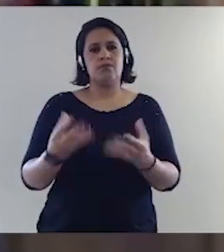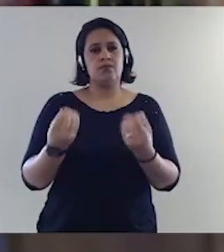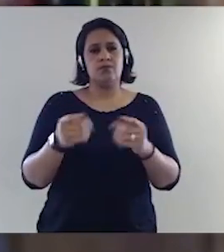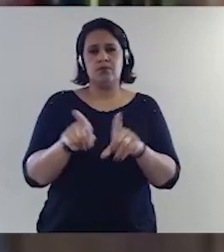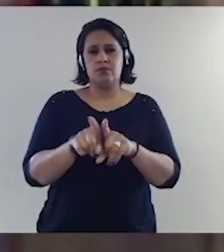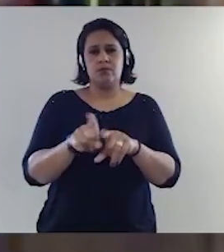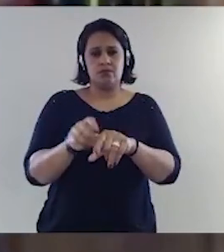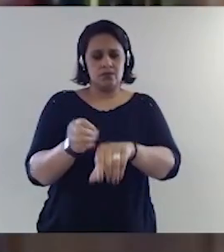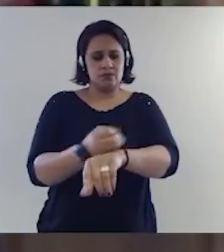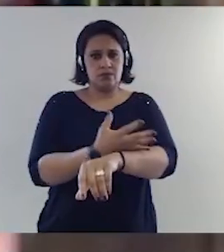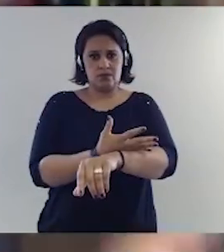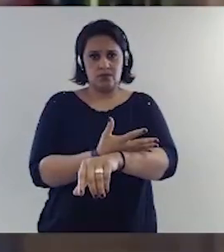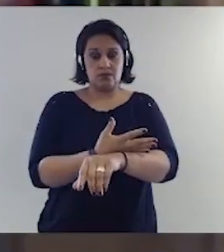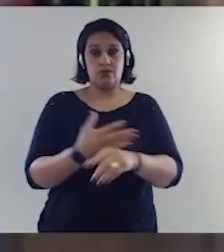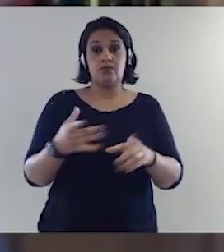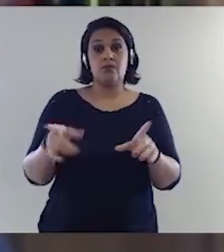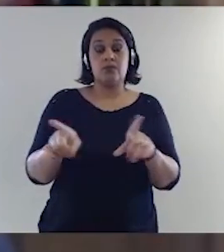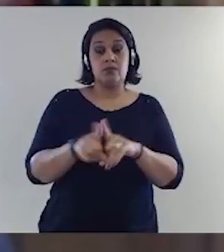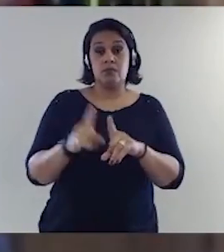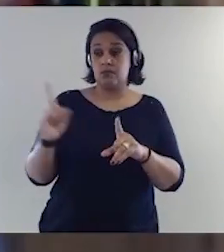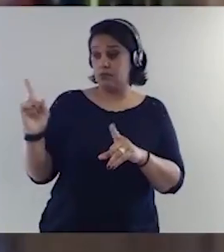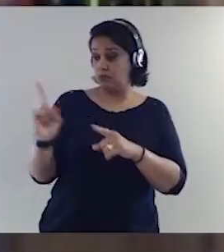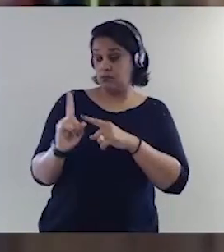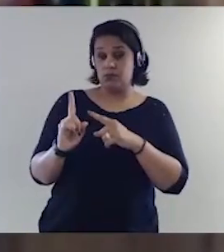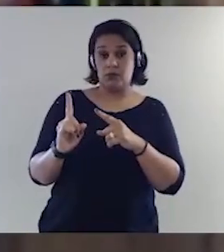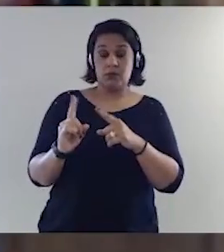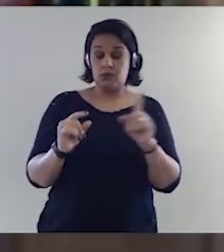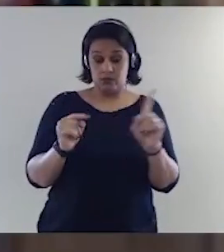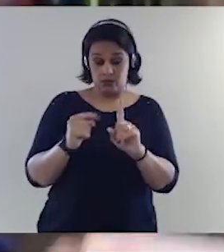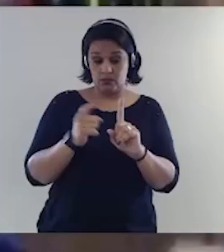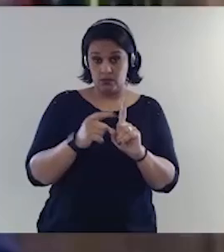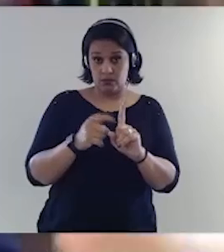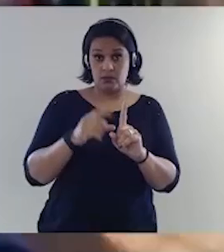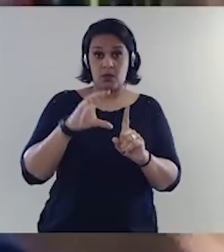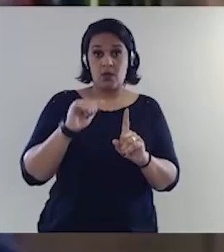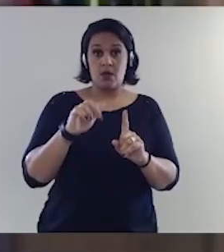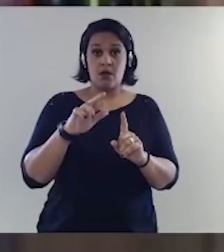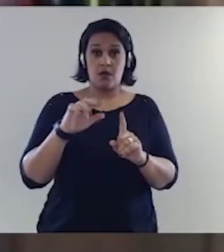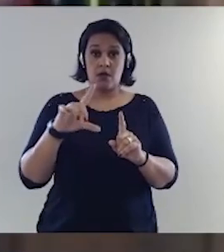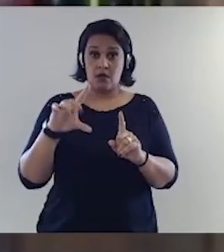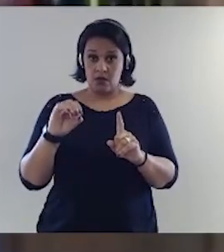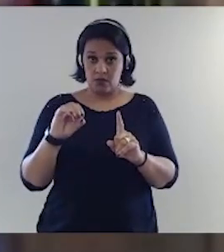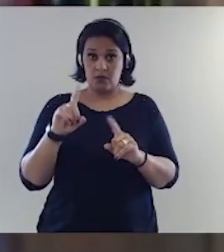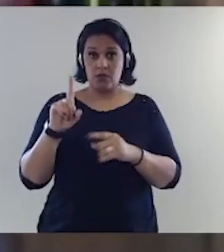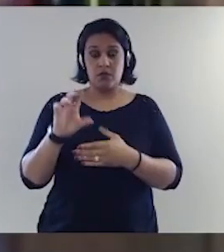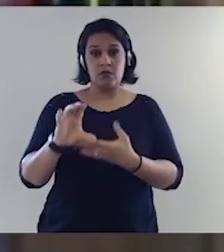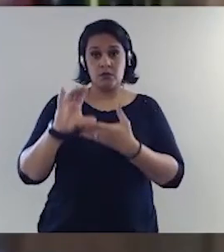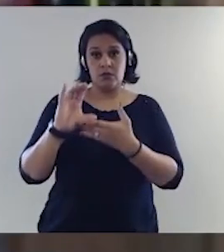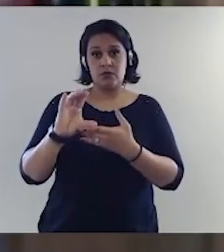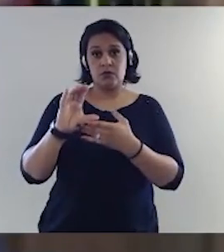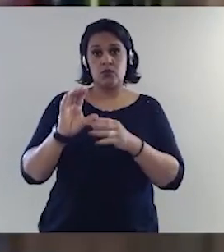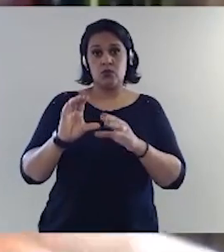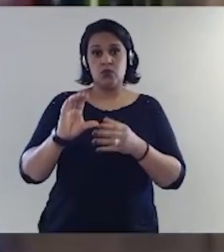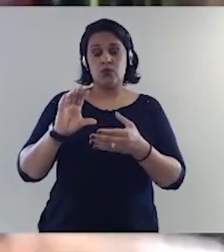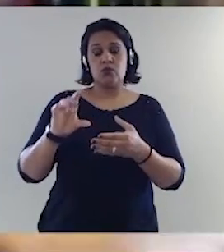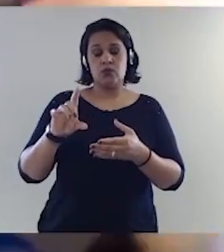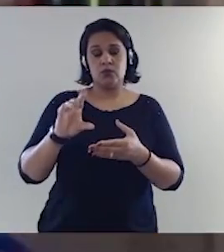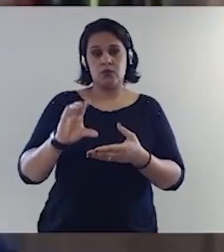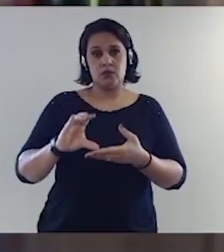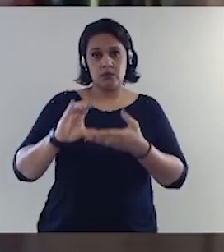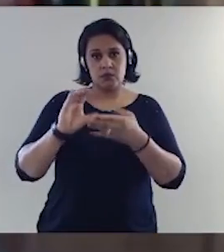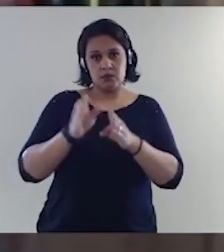aqui com o professor Carlos Blanco de Moraes, que é consultor do Conselho de Ministros do Governo de Portugal,